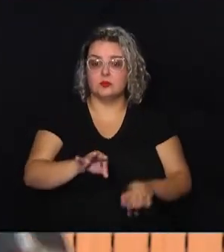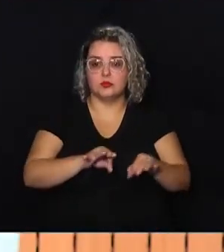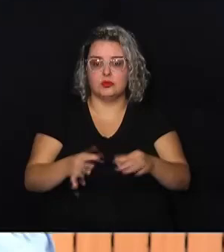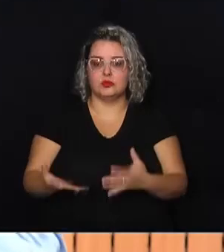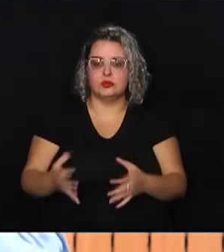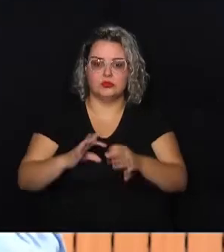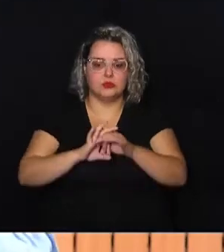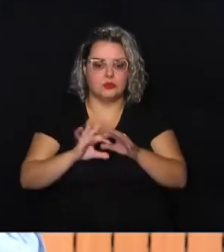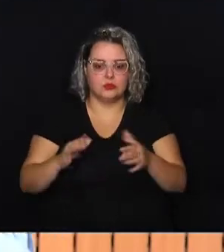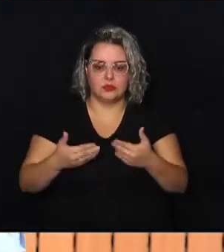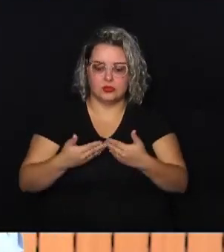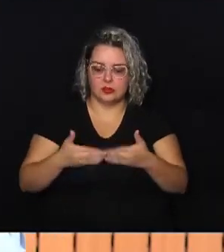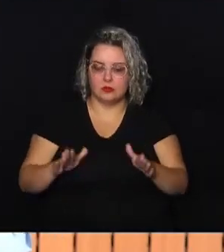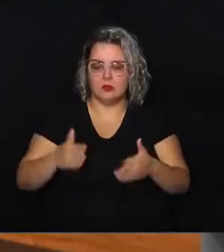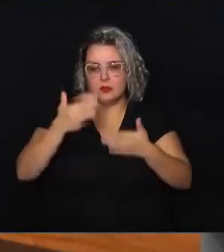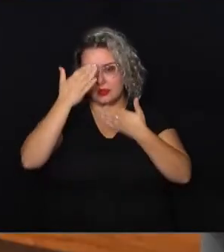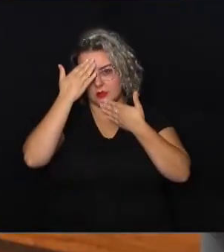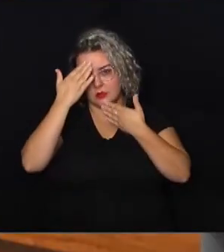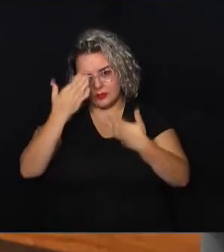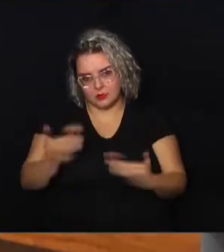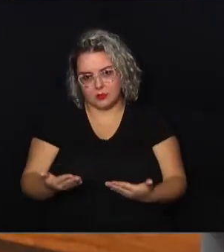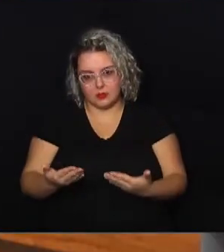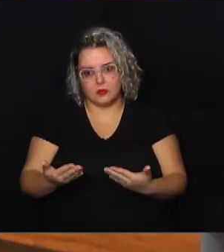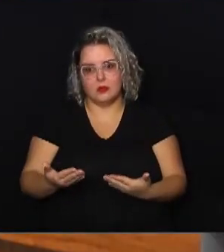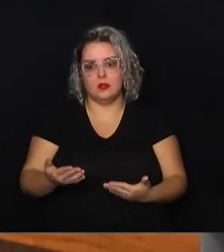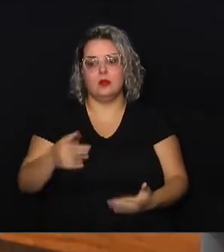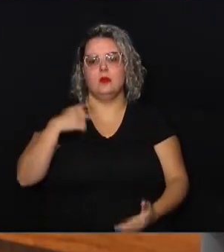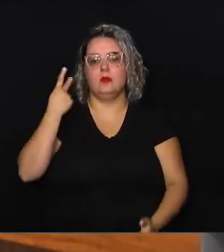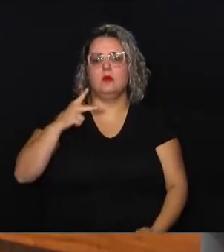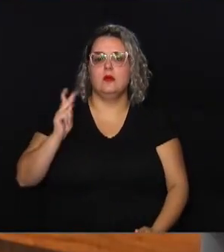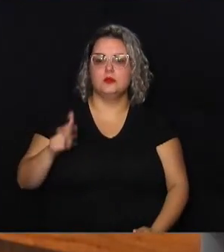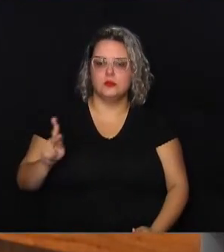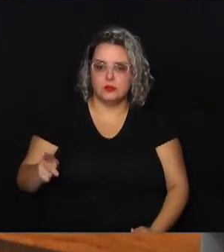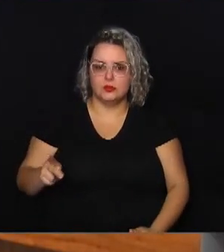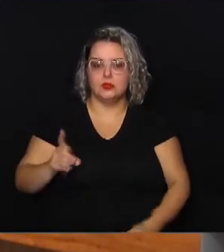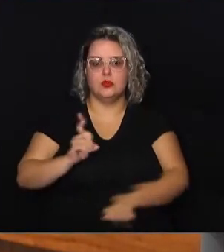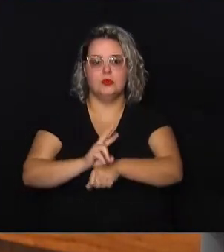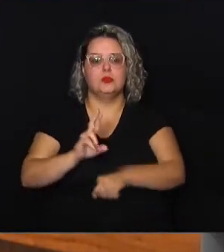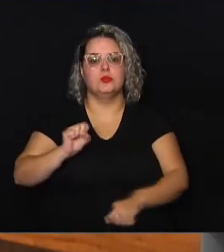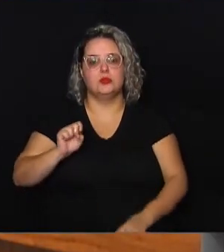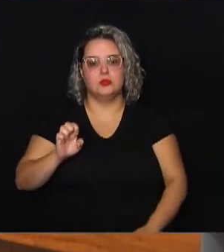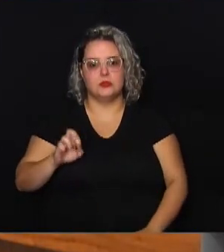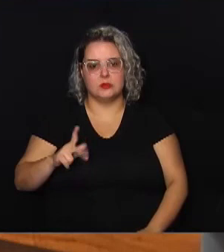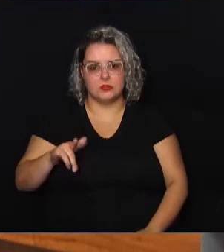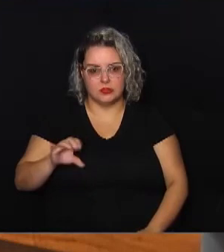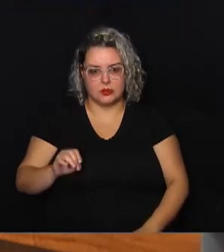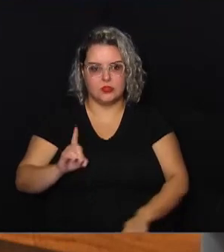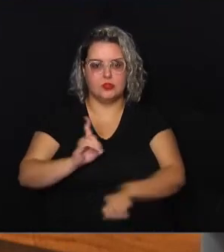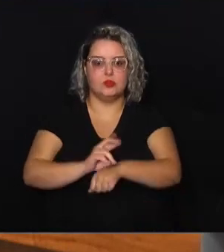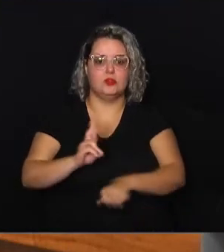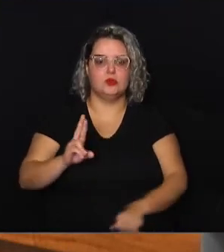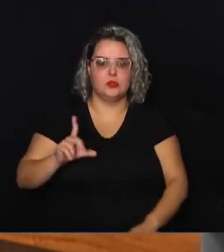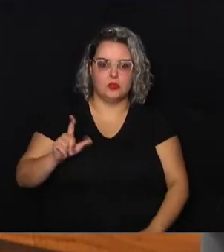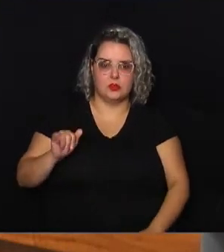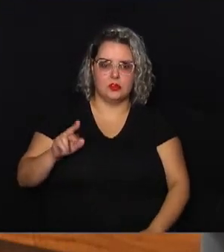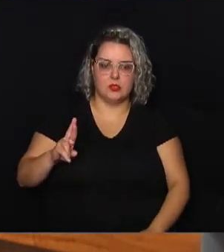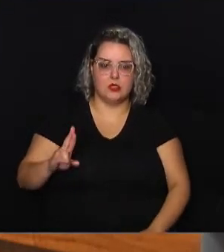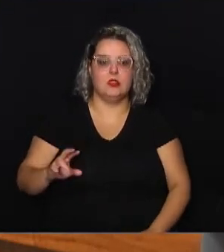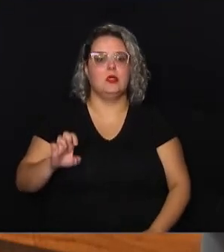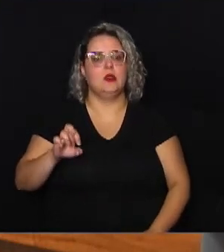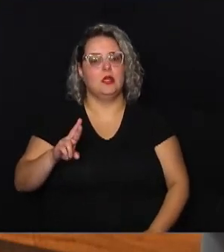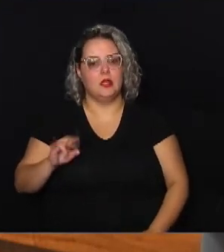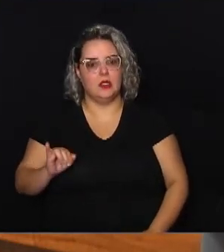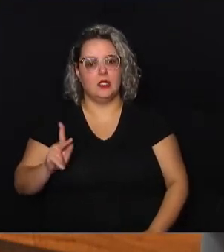deixar aqui o meu agradecimento ao professor Alberto, ao doutor Sérgio, ao doutor Lair, à Érica,